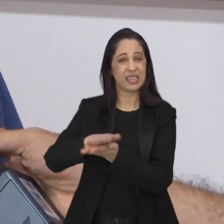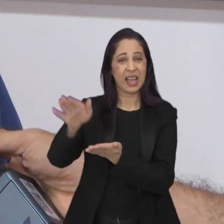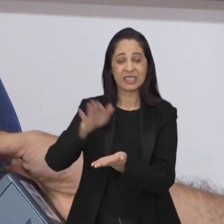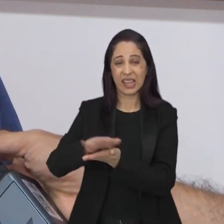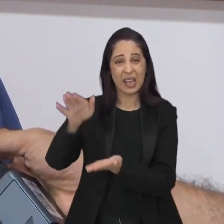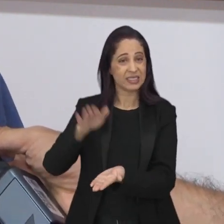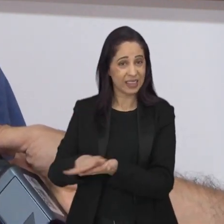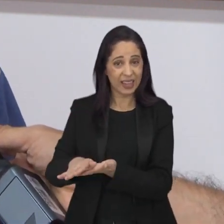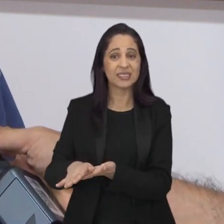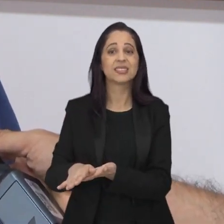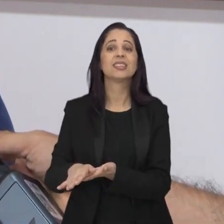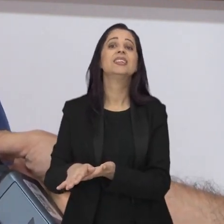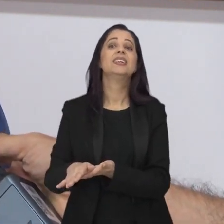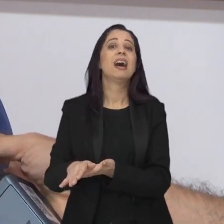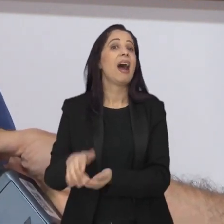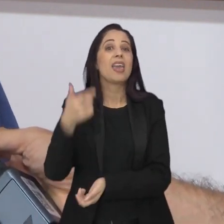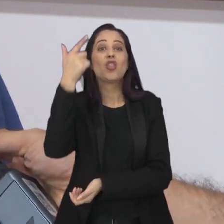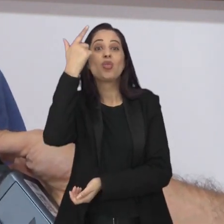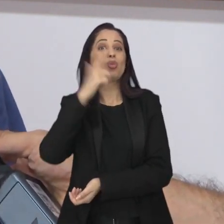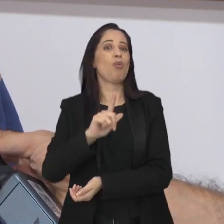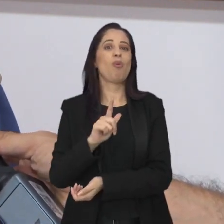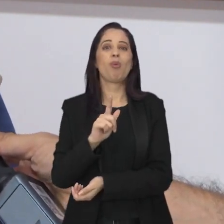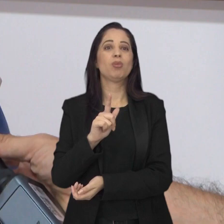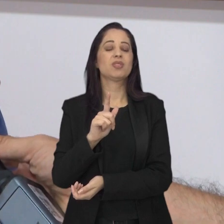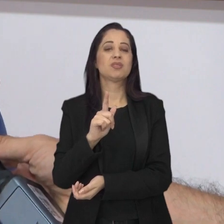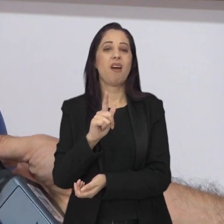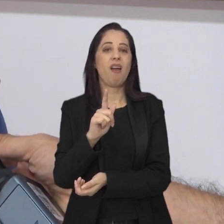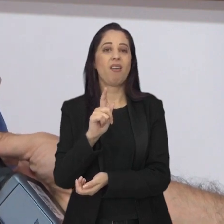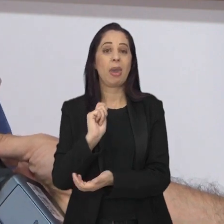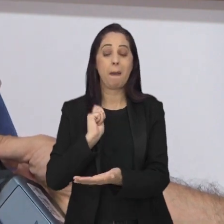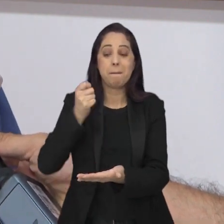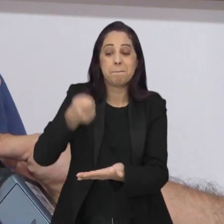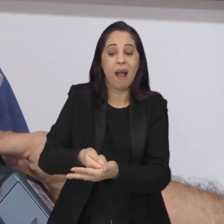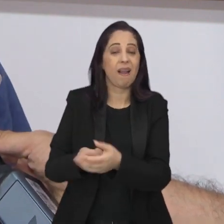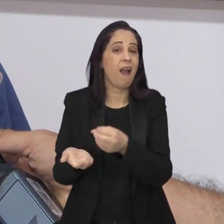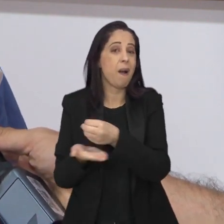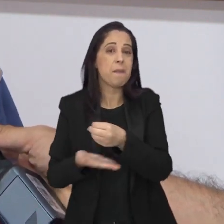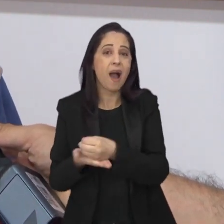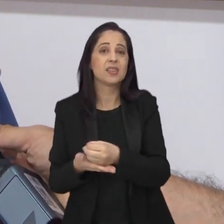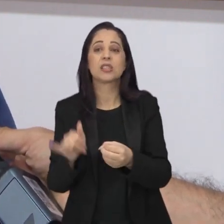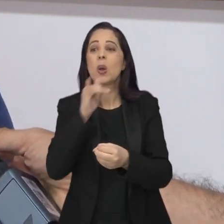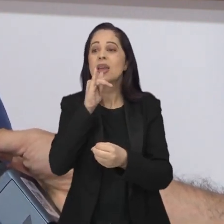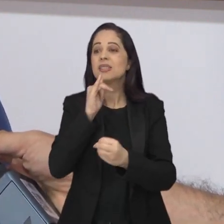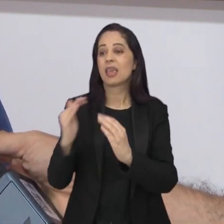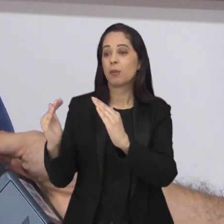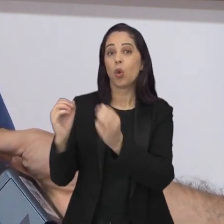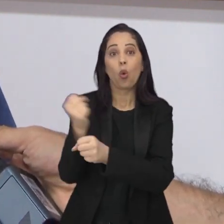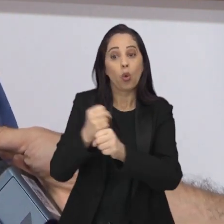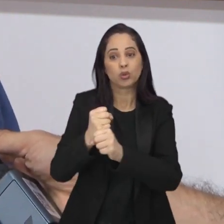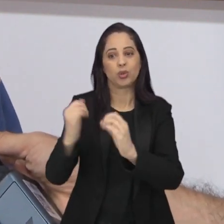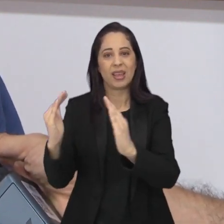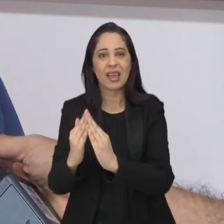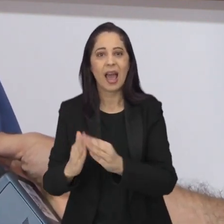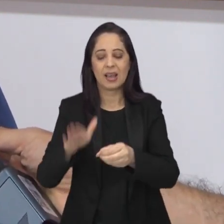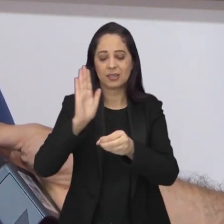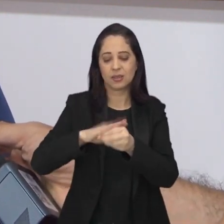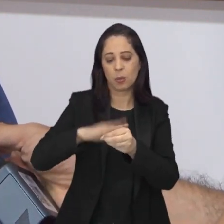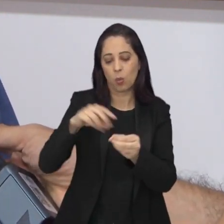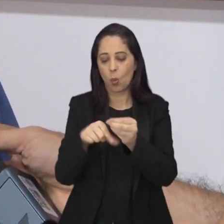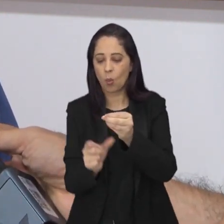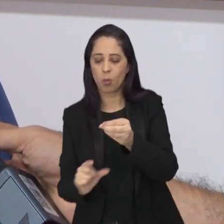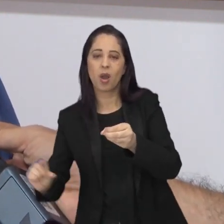como outros municípios que se perdem e aí não conseguem fazer o básico, né? Que é habitação, saneamento